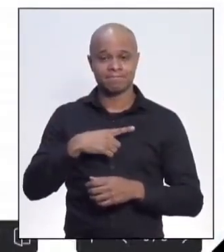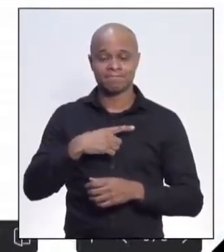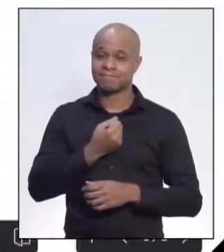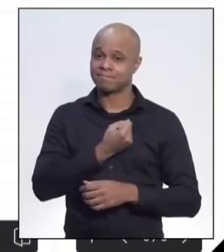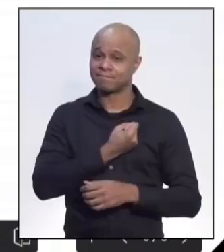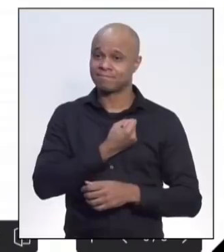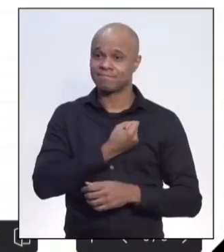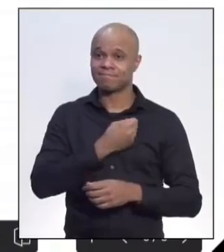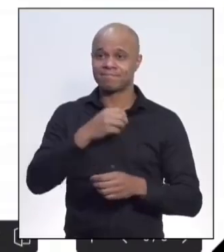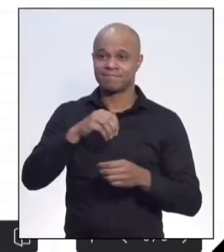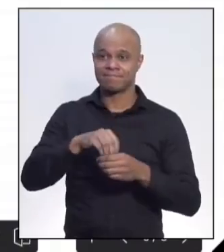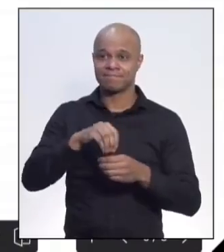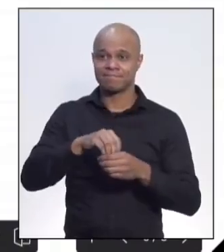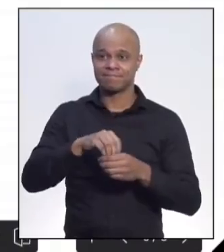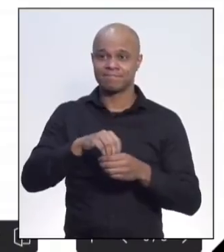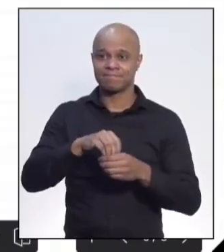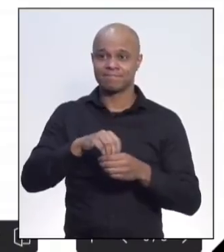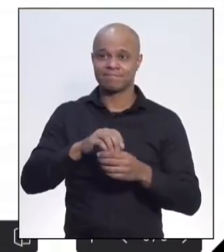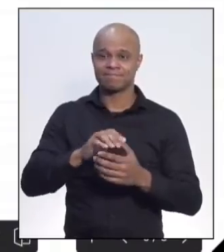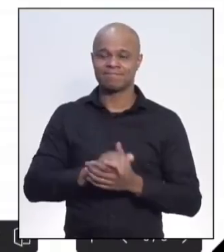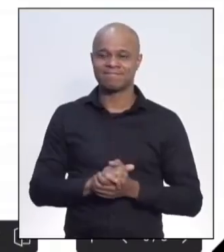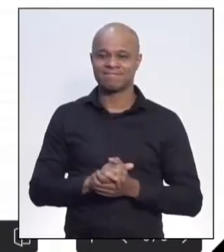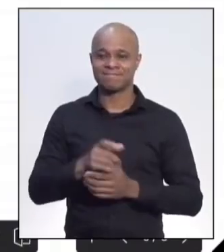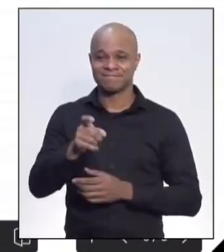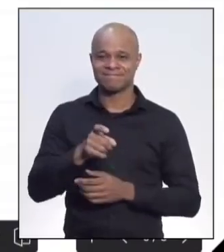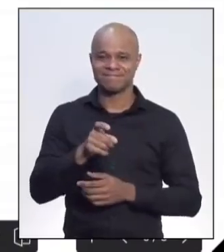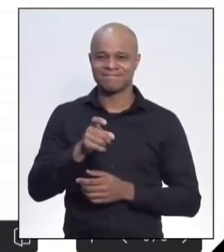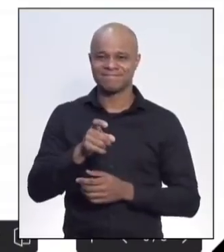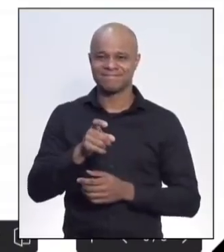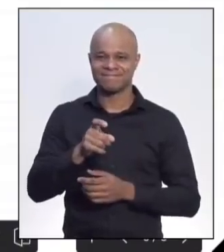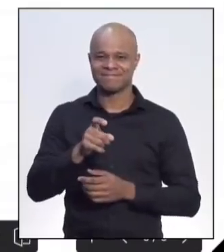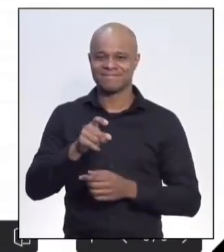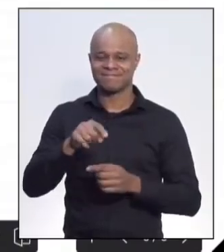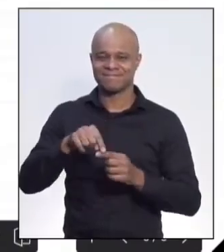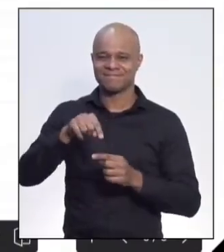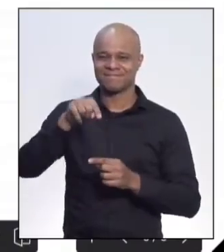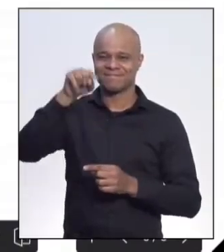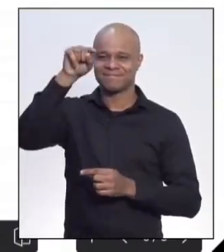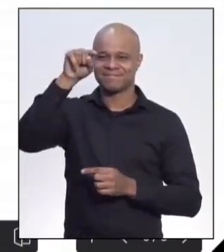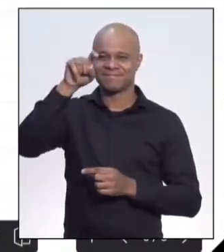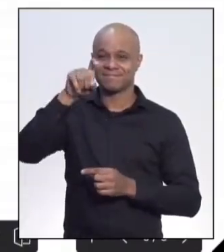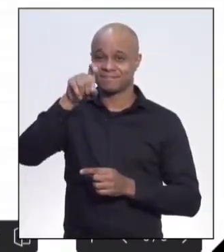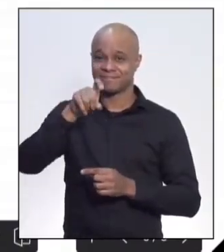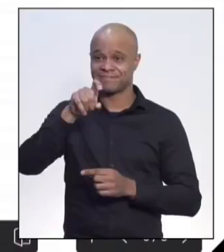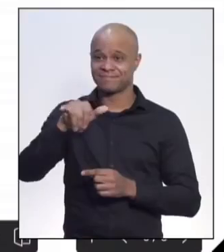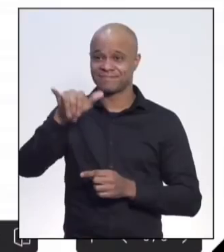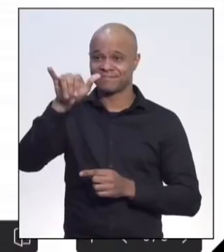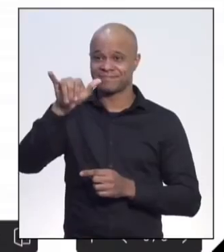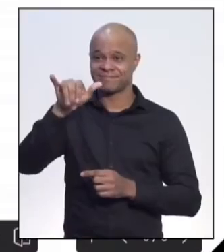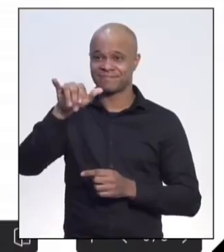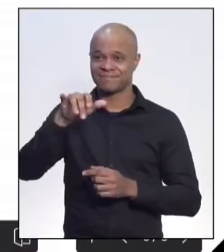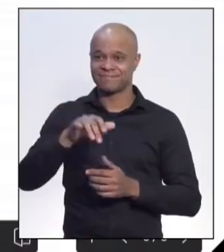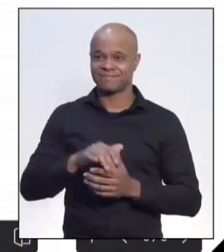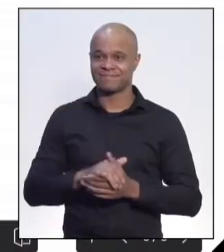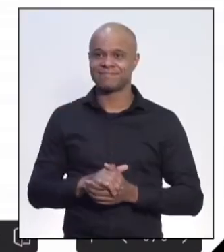que eu vou atribuir para x. Para quê? Para que eu possa